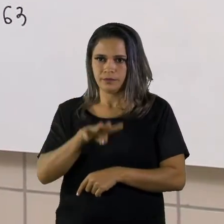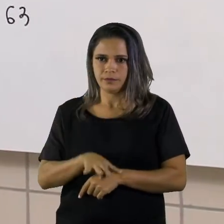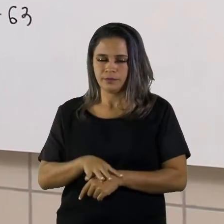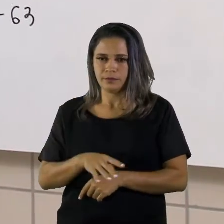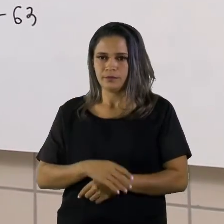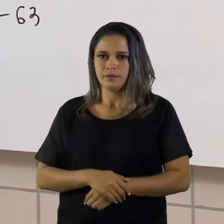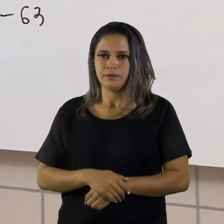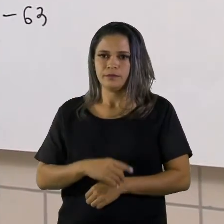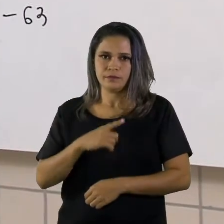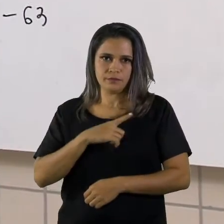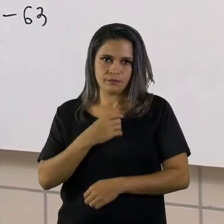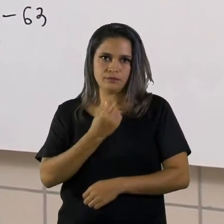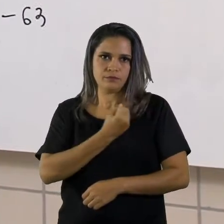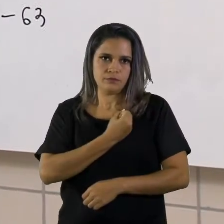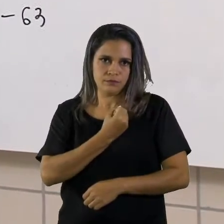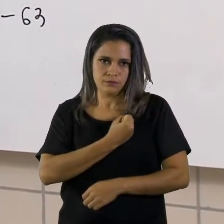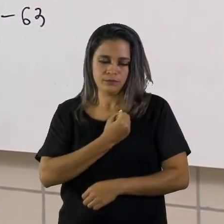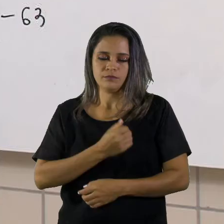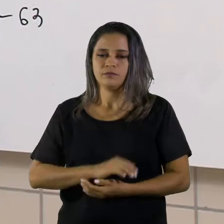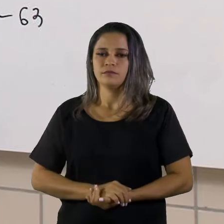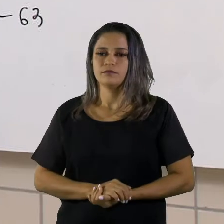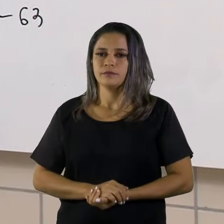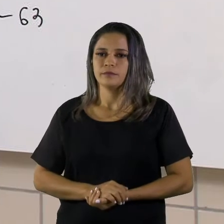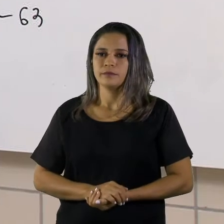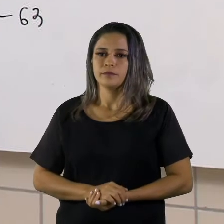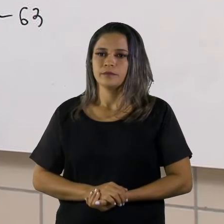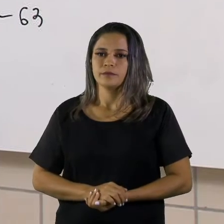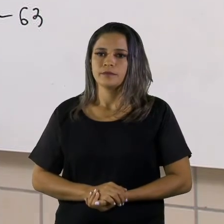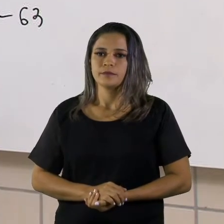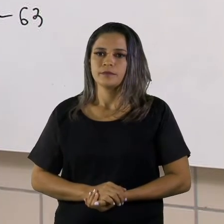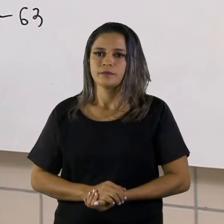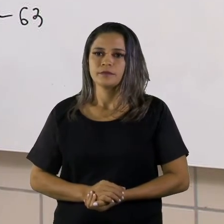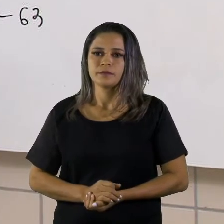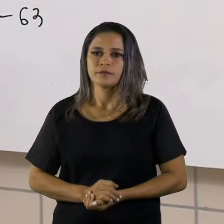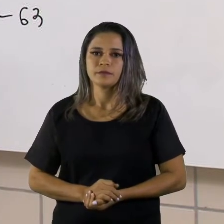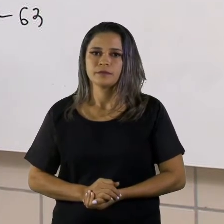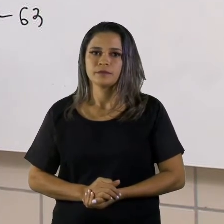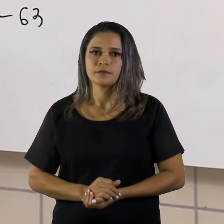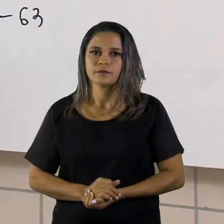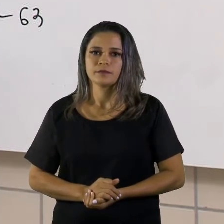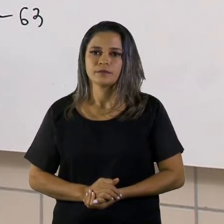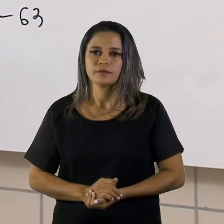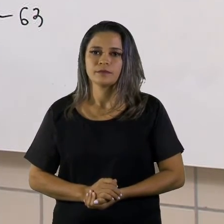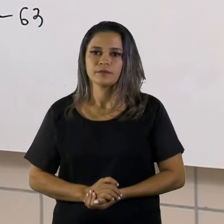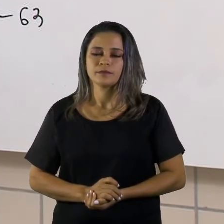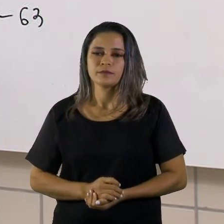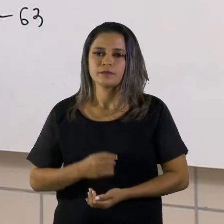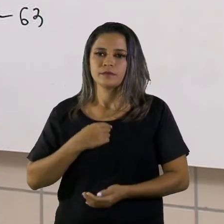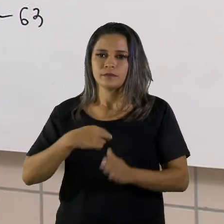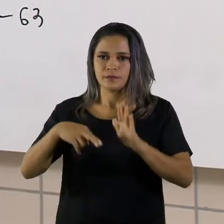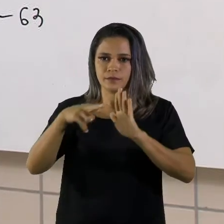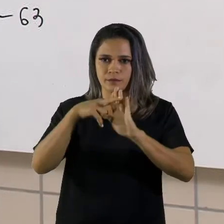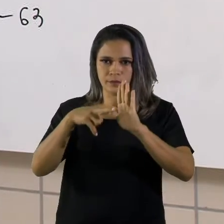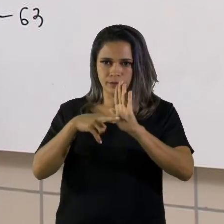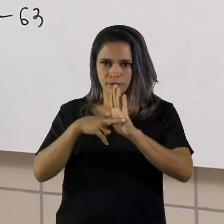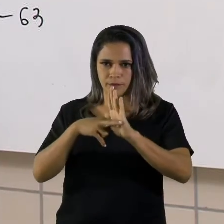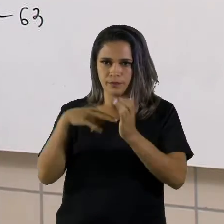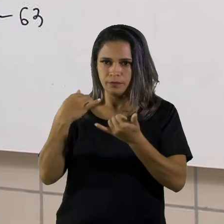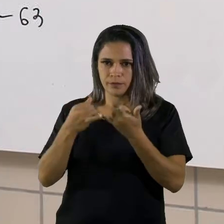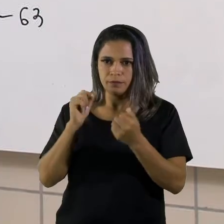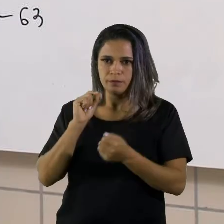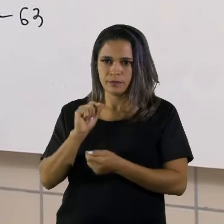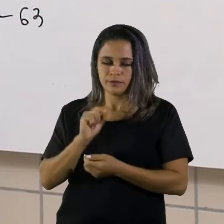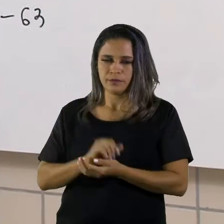preenchida com alguns números, e nós temos a regra do jogo é a seguinte.